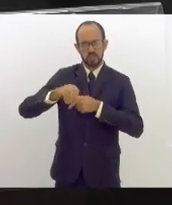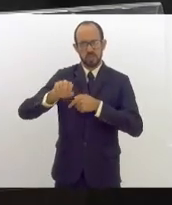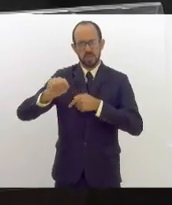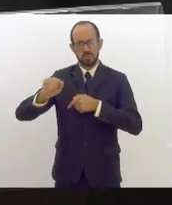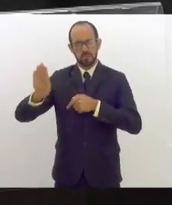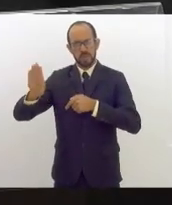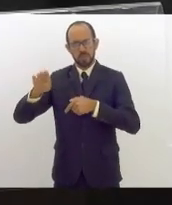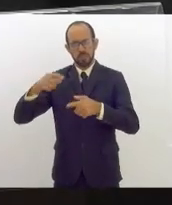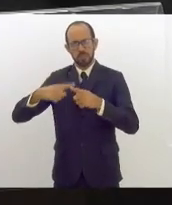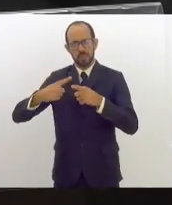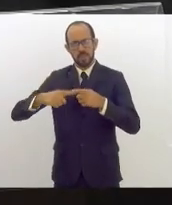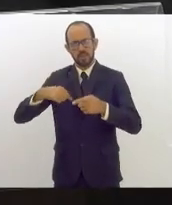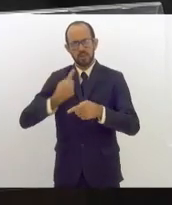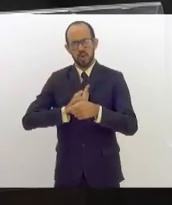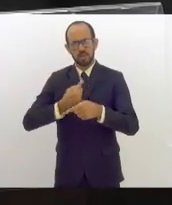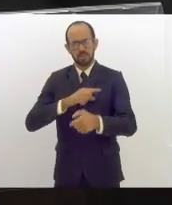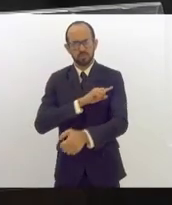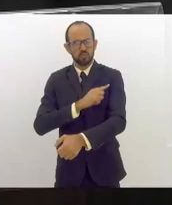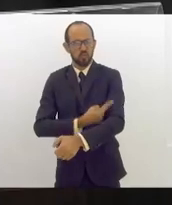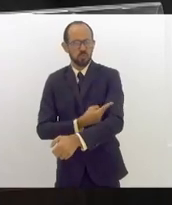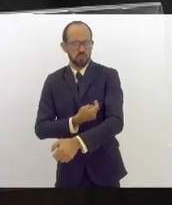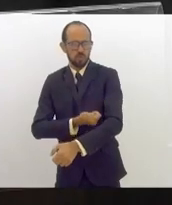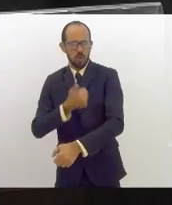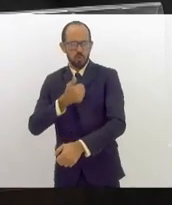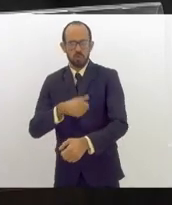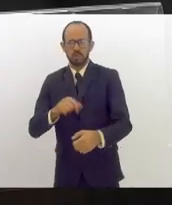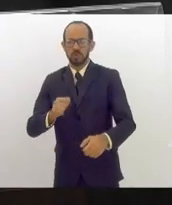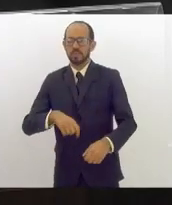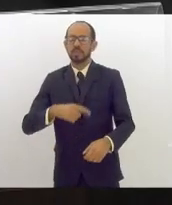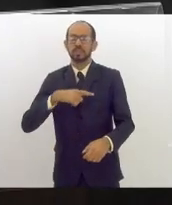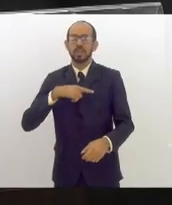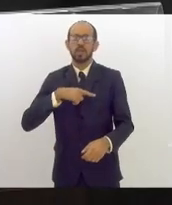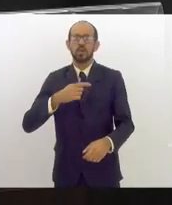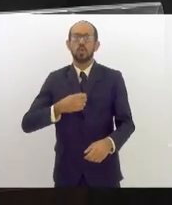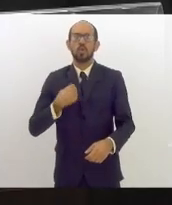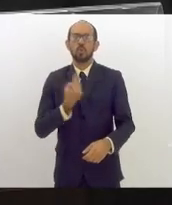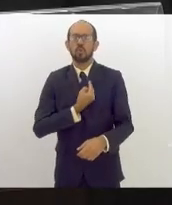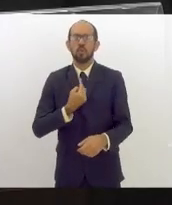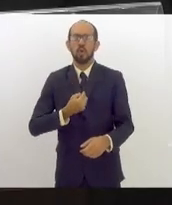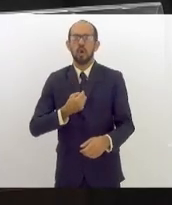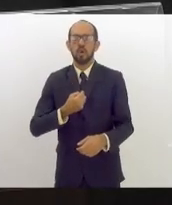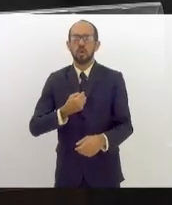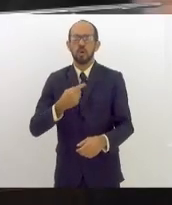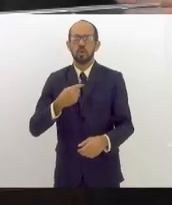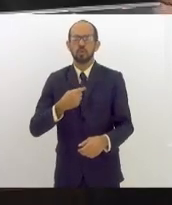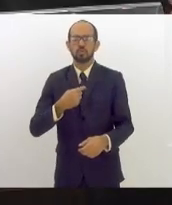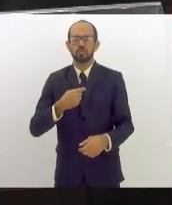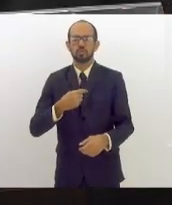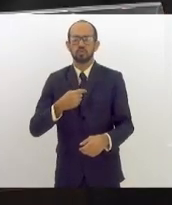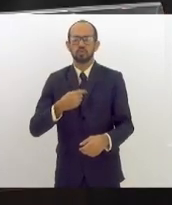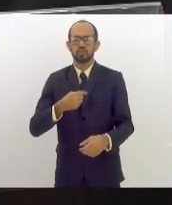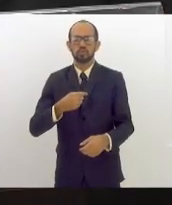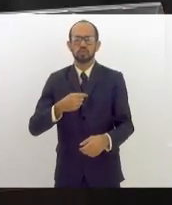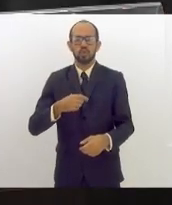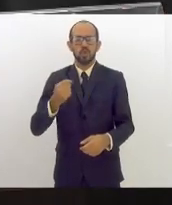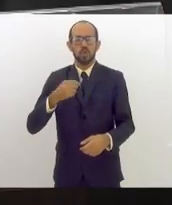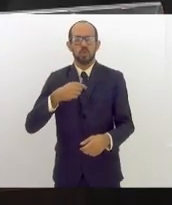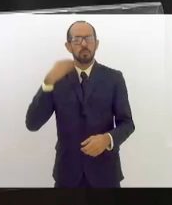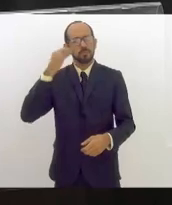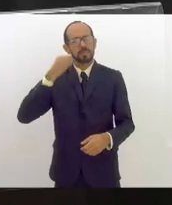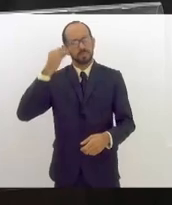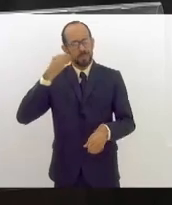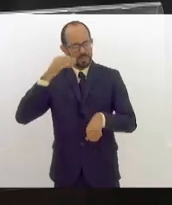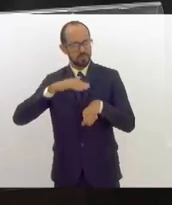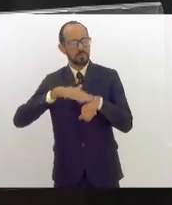para tocar muito desse trabalho tem o nosso decano pela barba branca a gente nota que é o Dr Luciano Bandeira